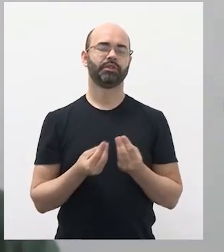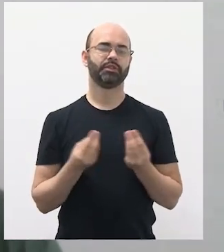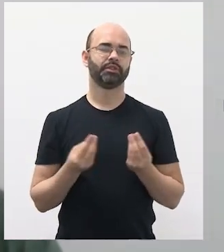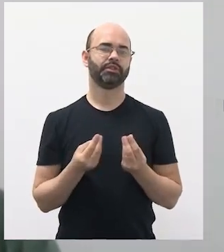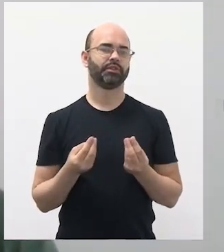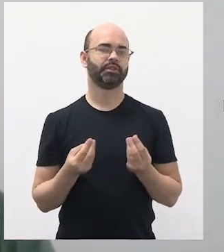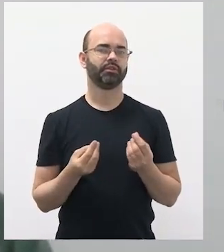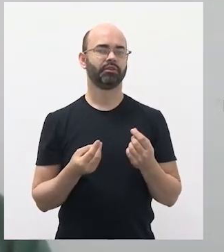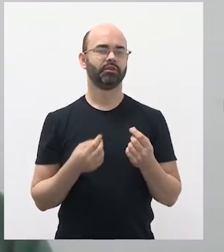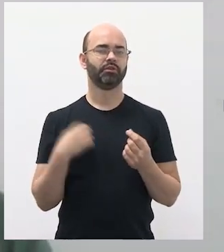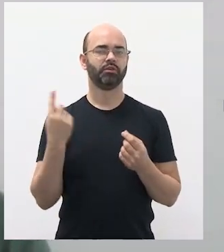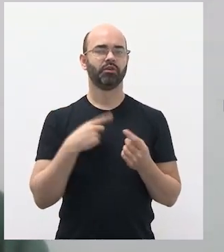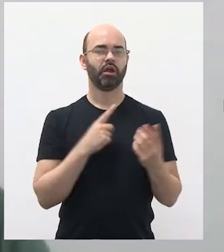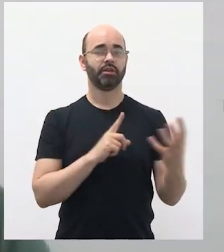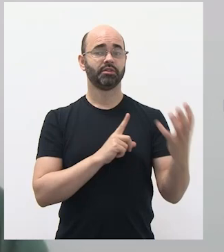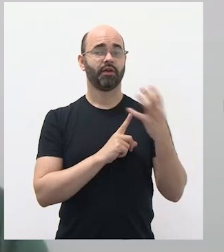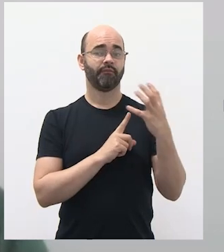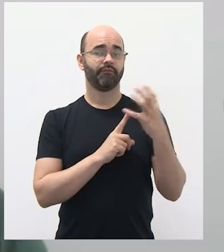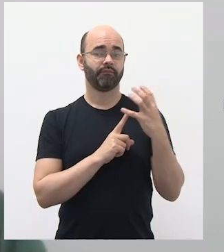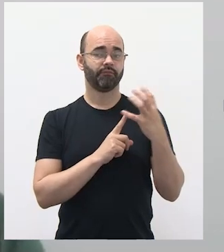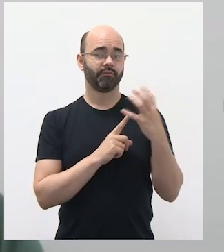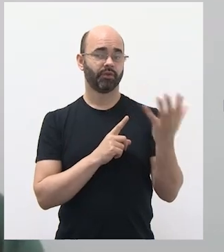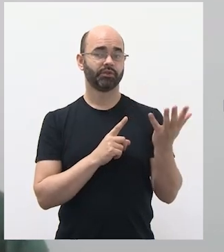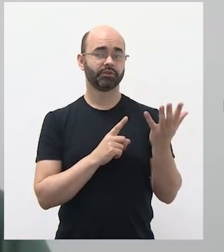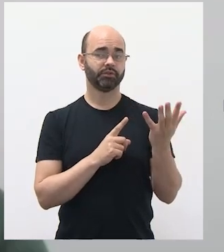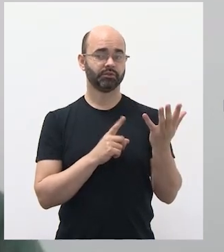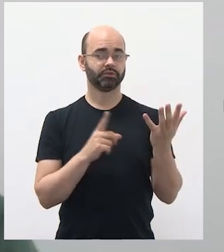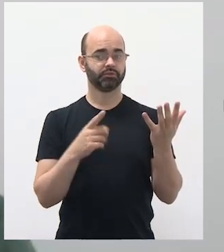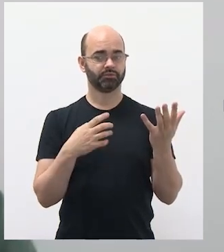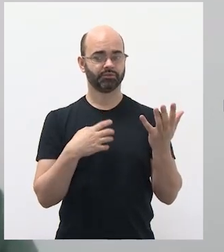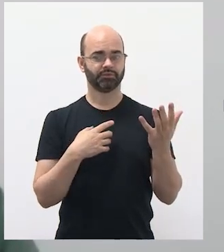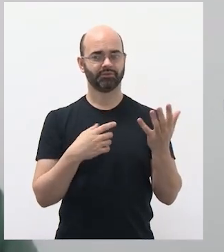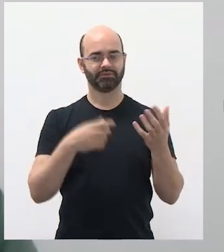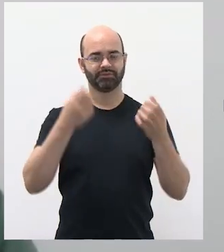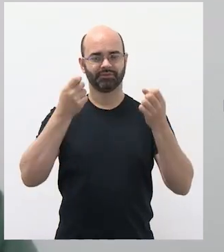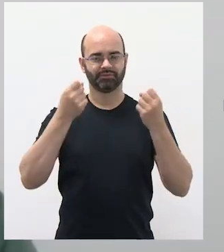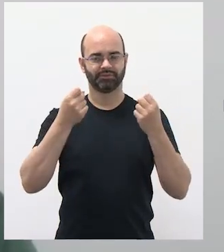sendo influenciados aí diretamente, muito intensamente nessa história e cultura